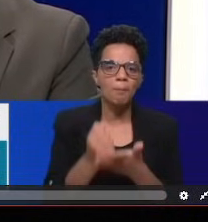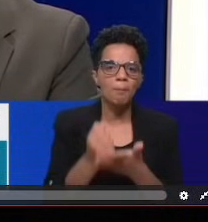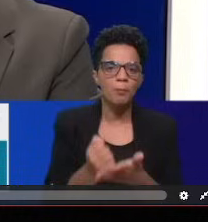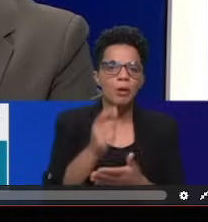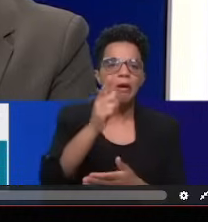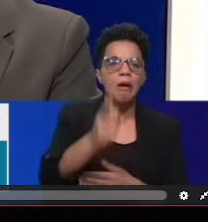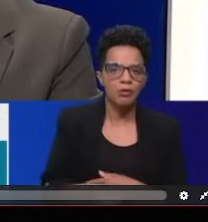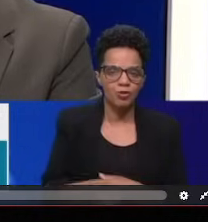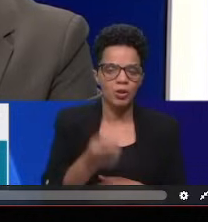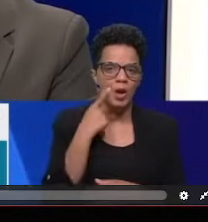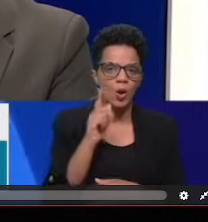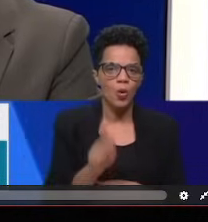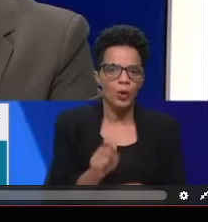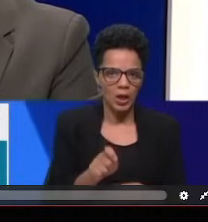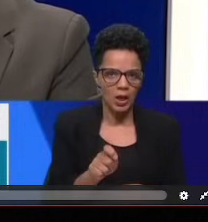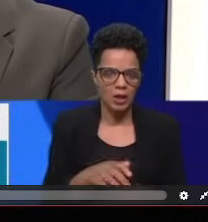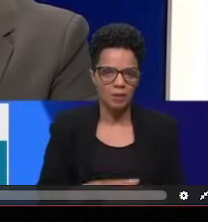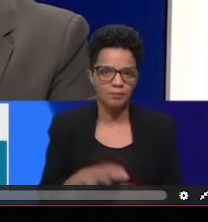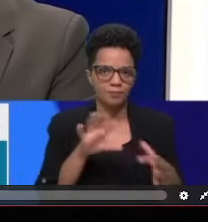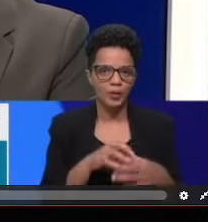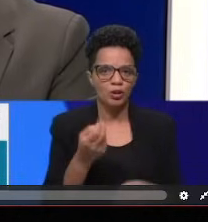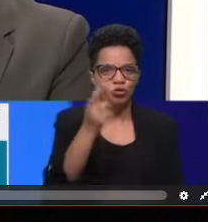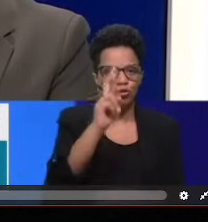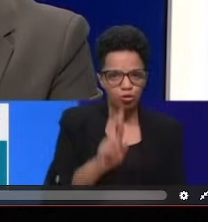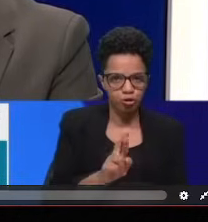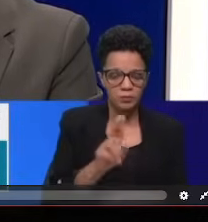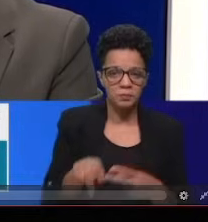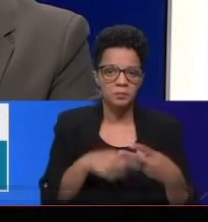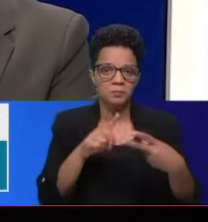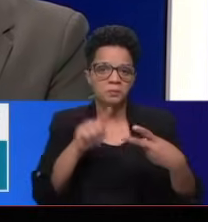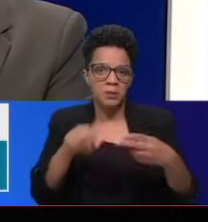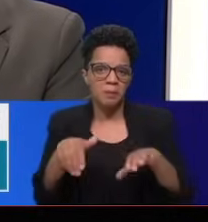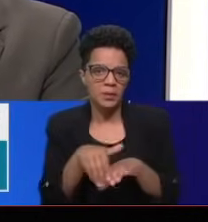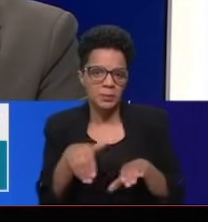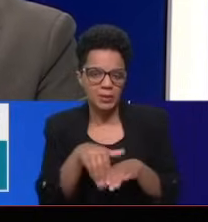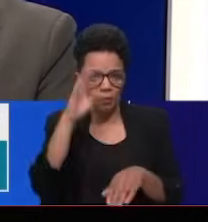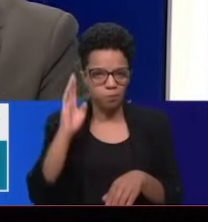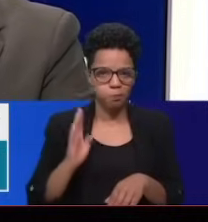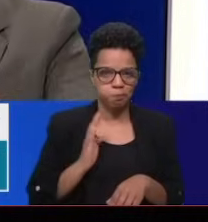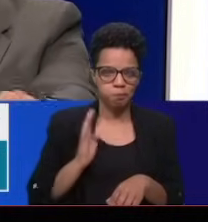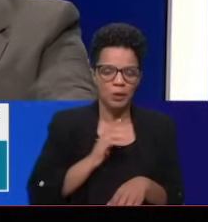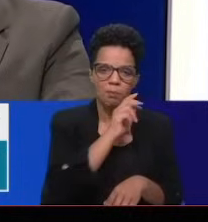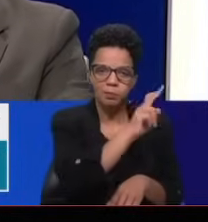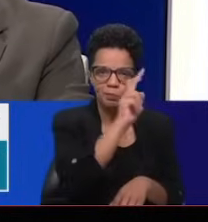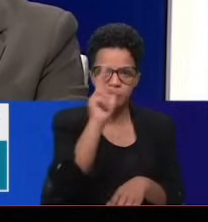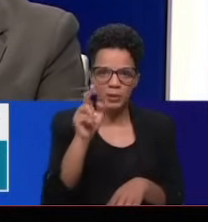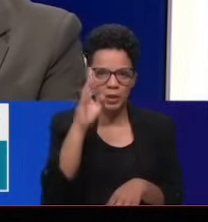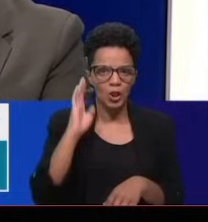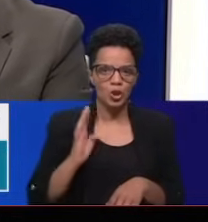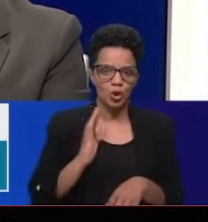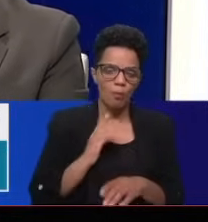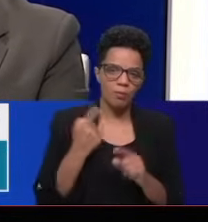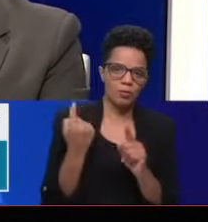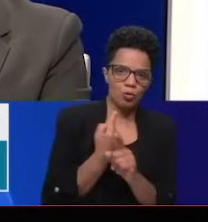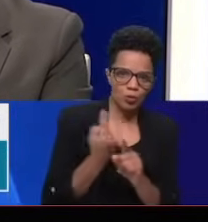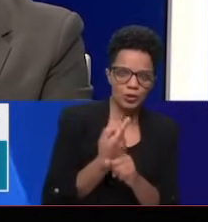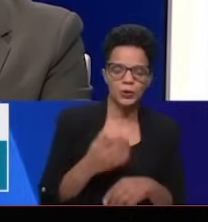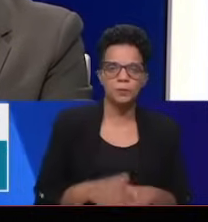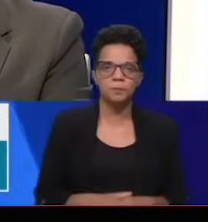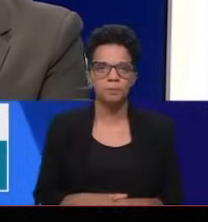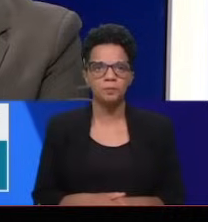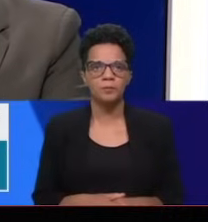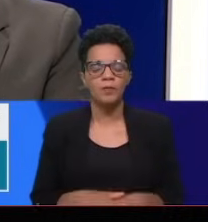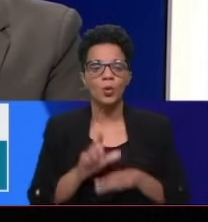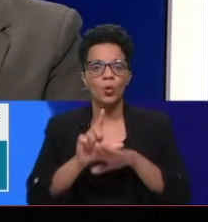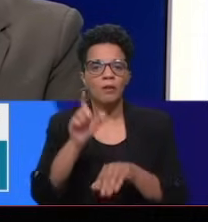freir é isso que eu t em termos de valores e eventualmente de participação Militar no terreno de tropas europeias eh o